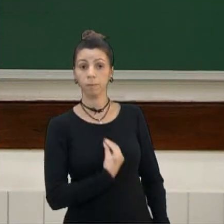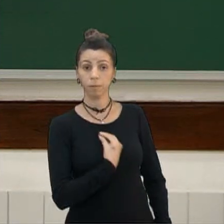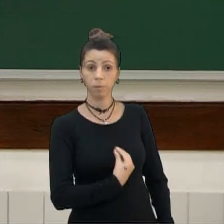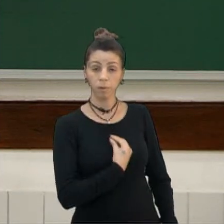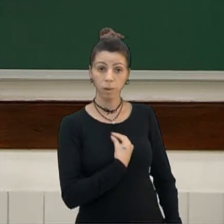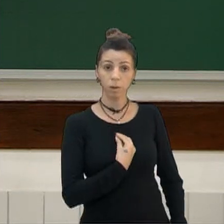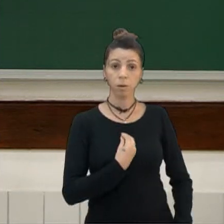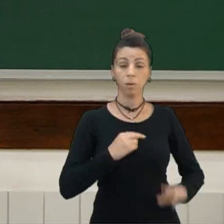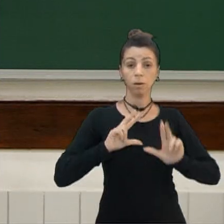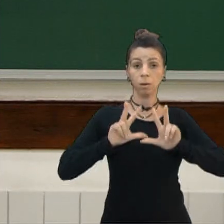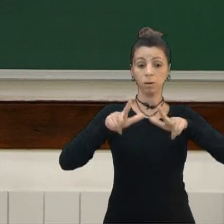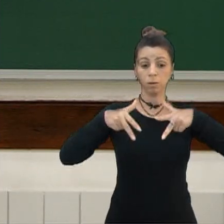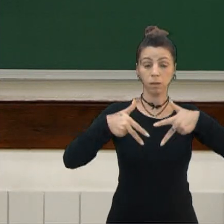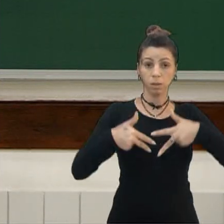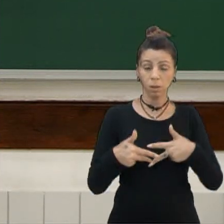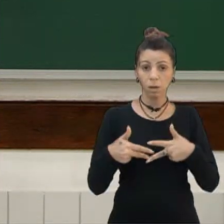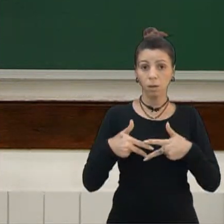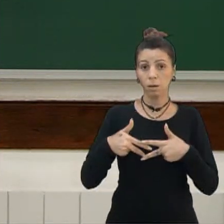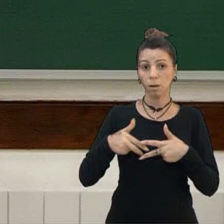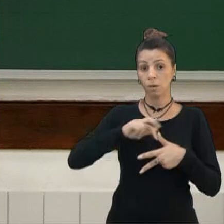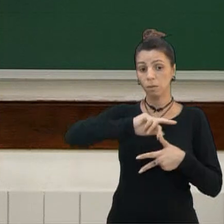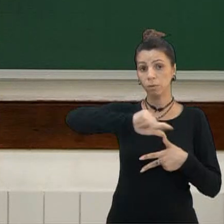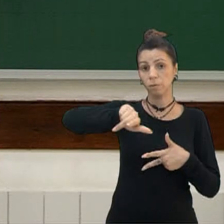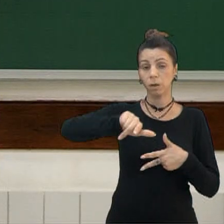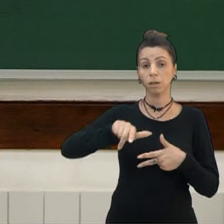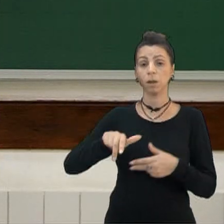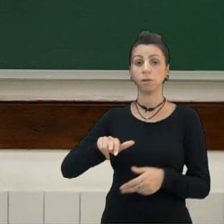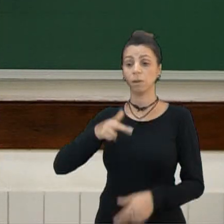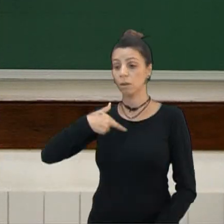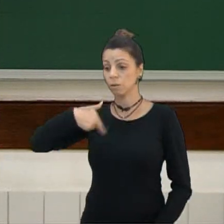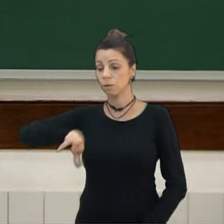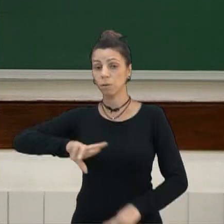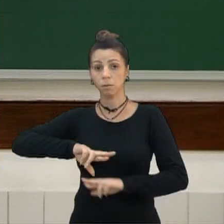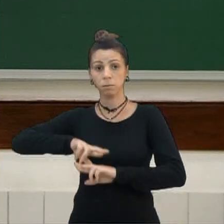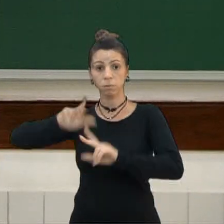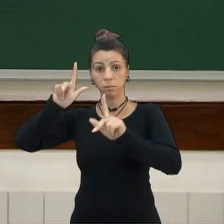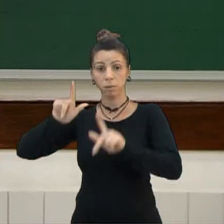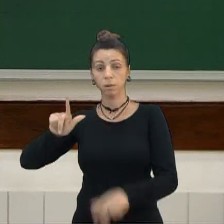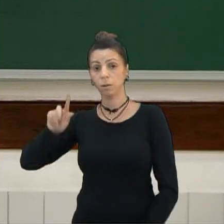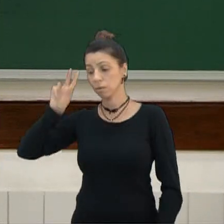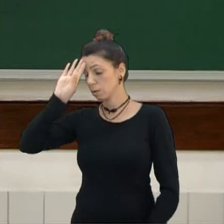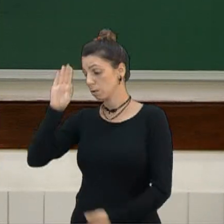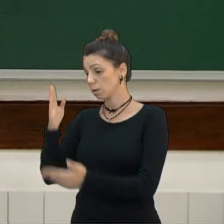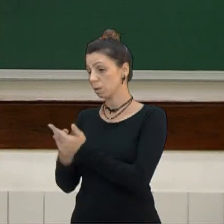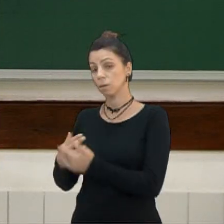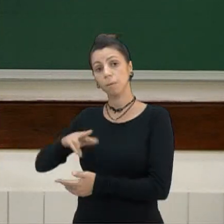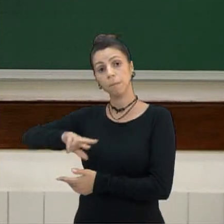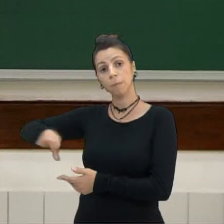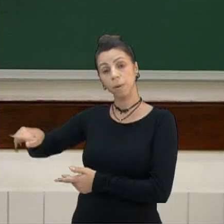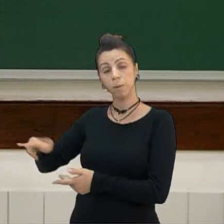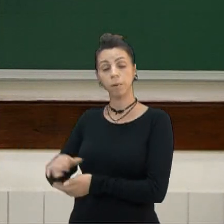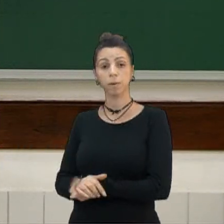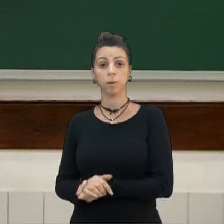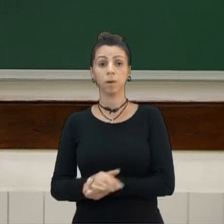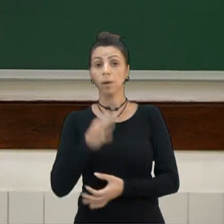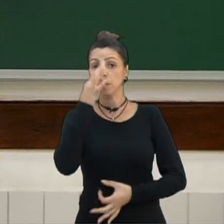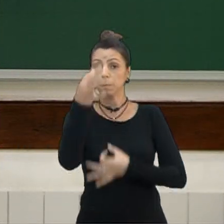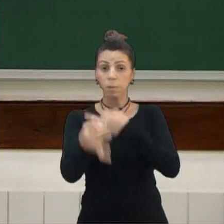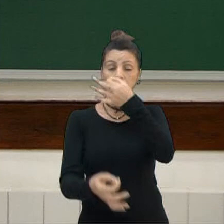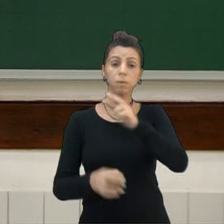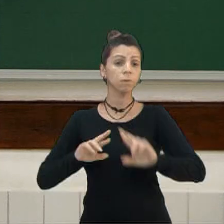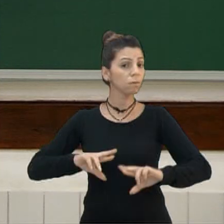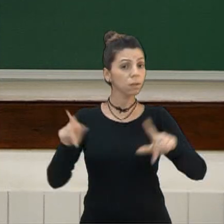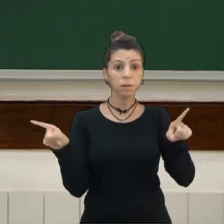diferentes religiosidades, diferentes crenças, tá? E diferentes posições de ideias que